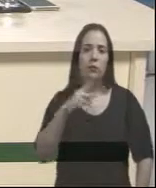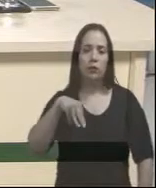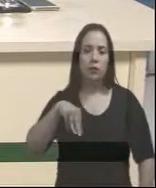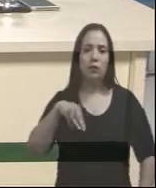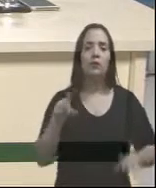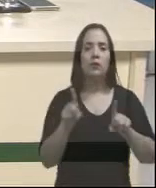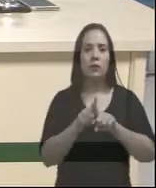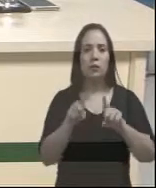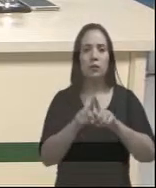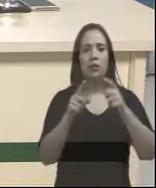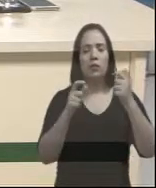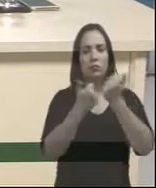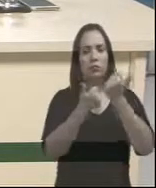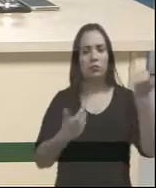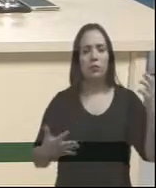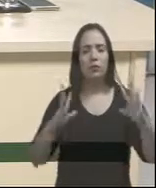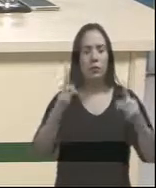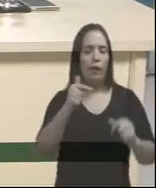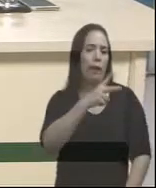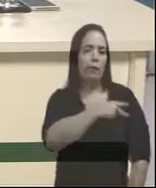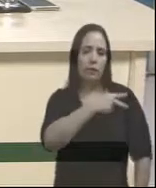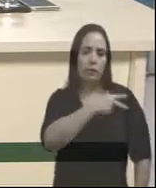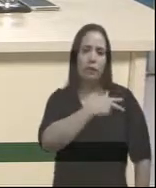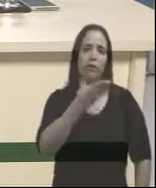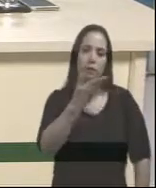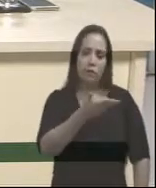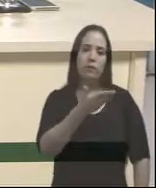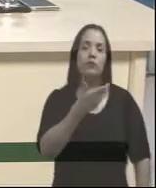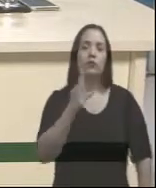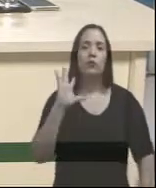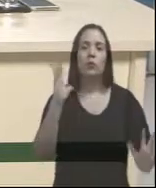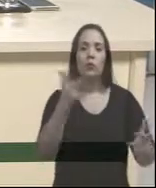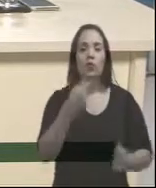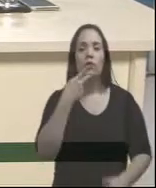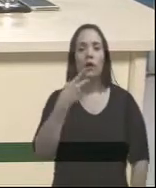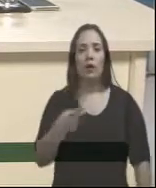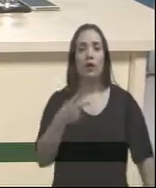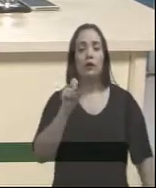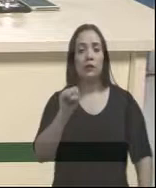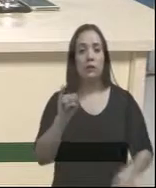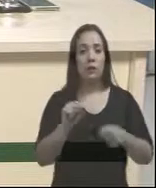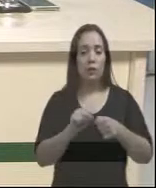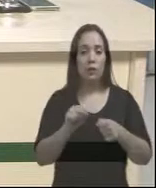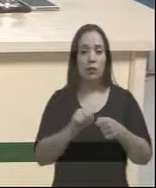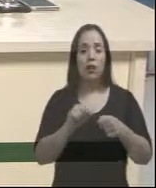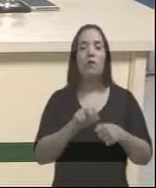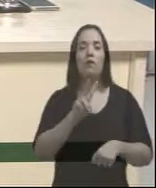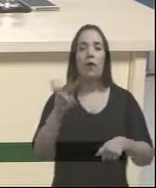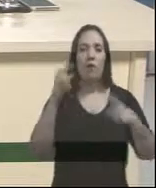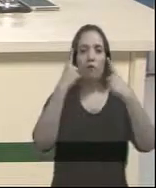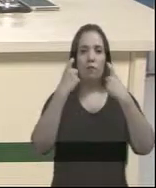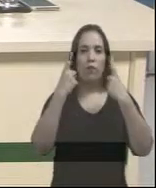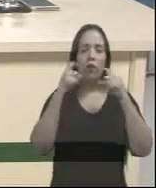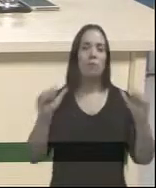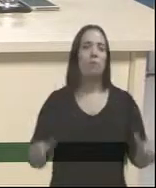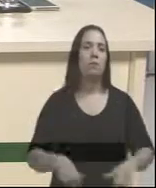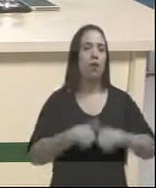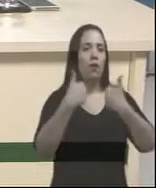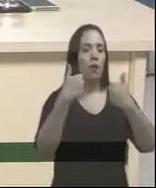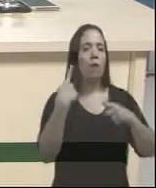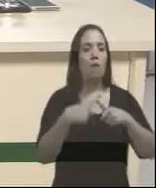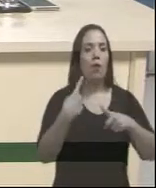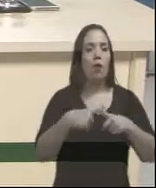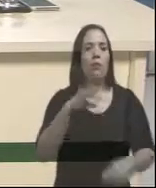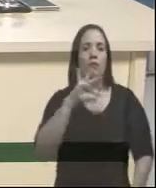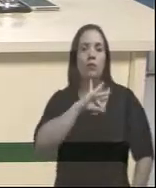e os homens que fazem a Polícia Militar, inclusive o capitão Wagner, todos disseram que se isso fosse feito, a violência melhorava, porque o